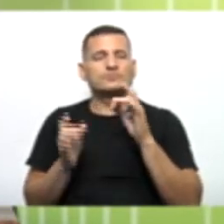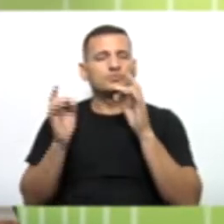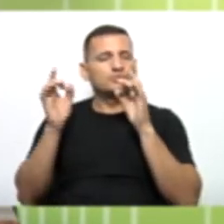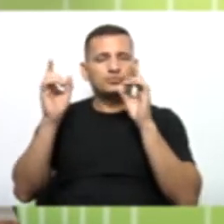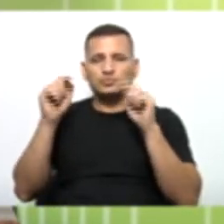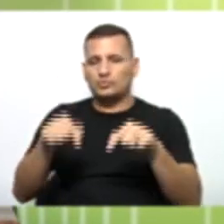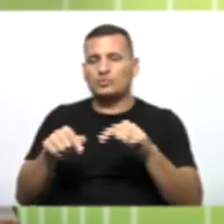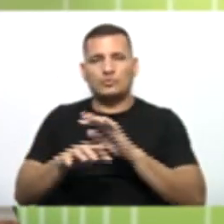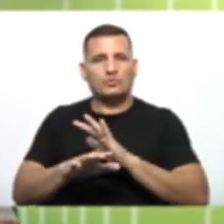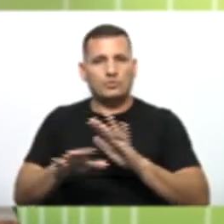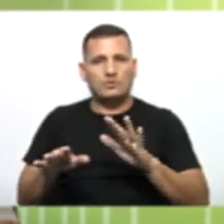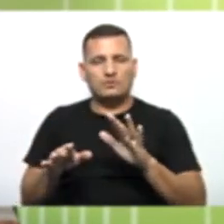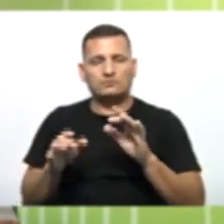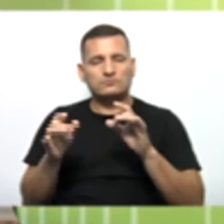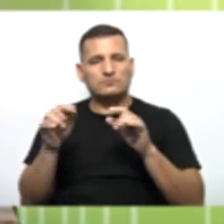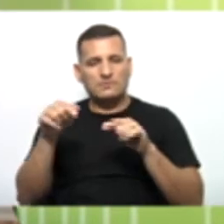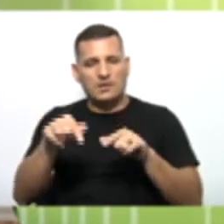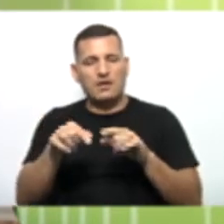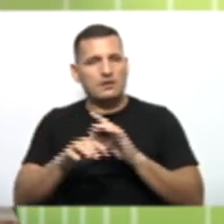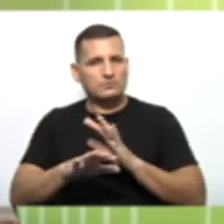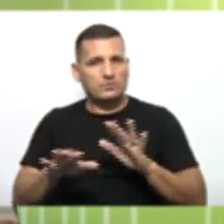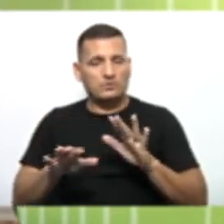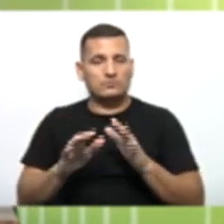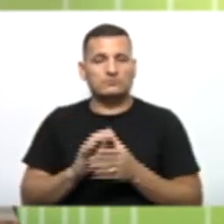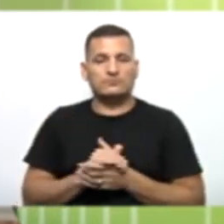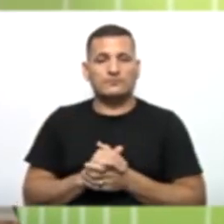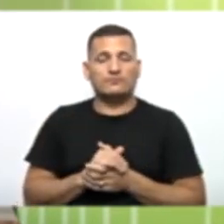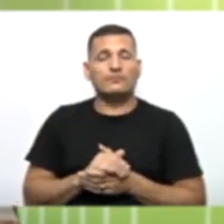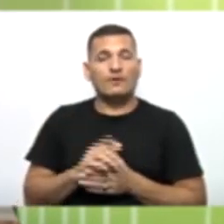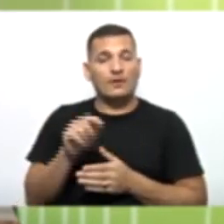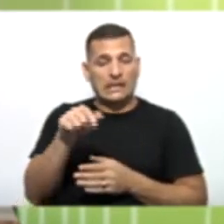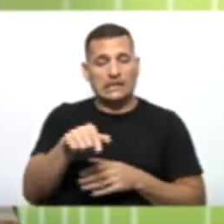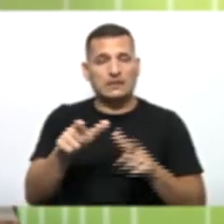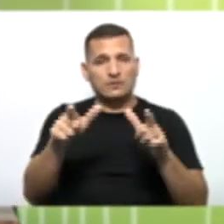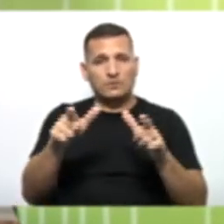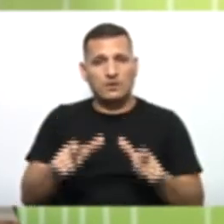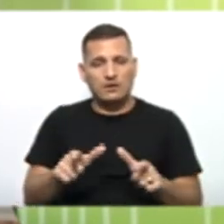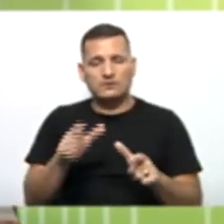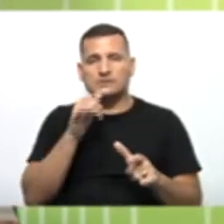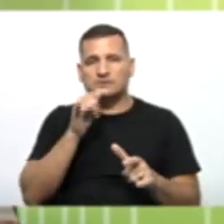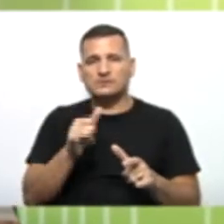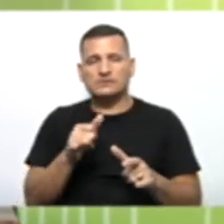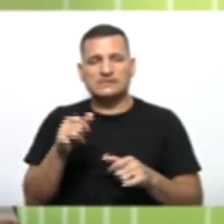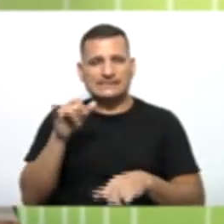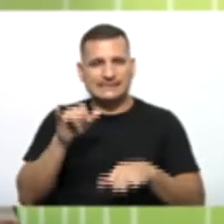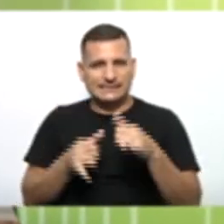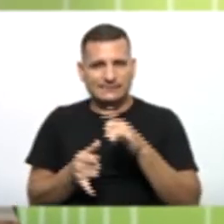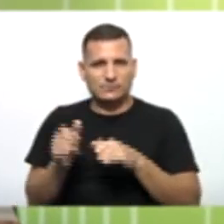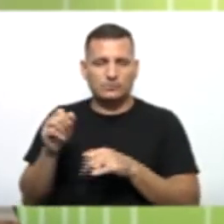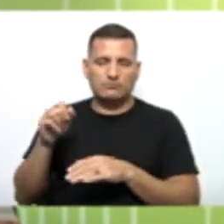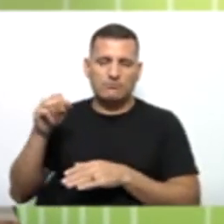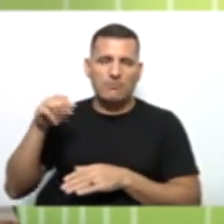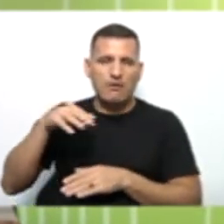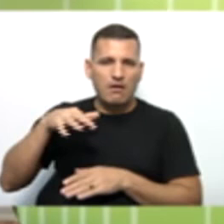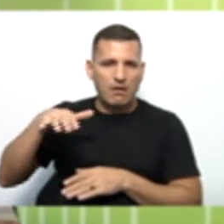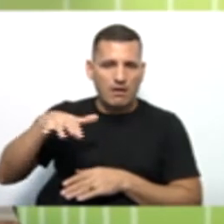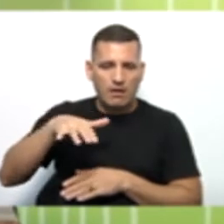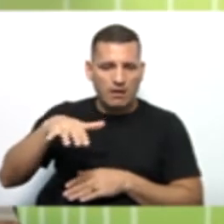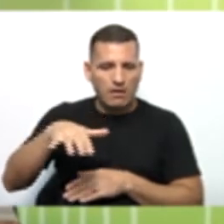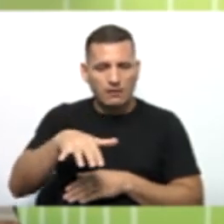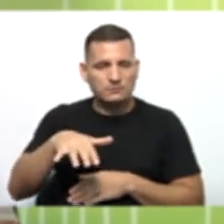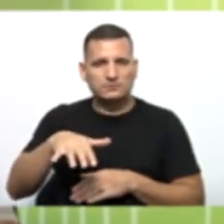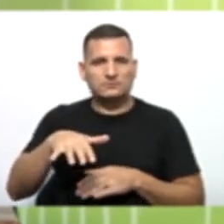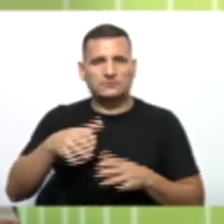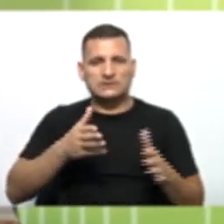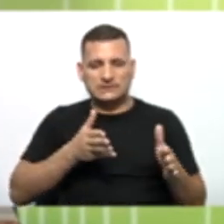lugar. E aí, naquele local, há um derrame de produtos químicos, há um vazamento de uma indústria de